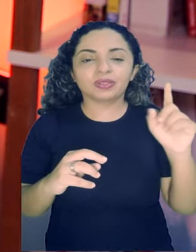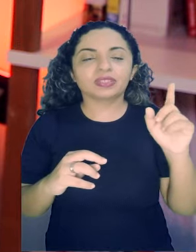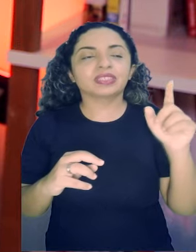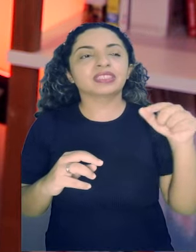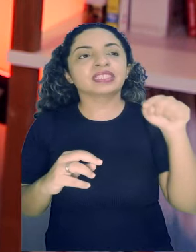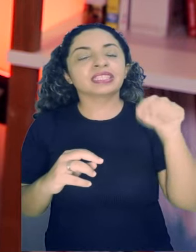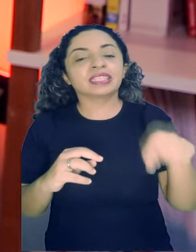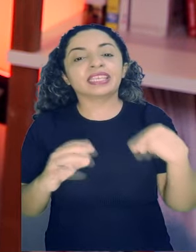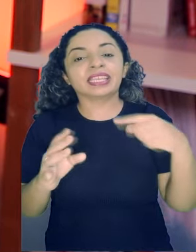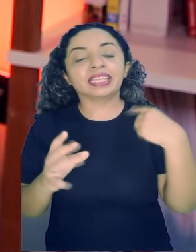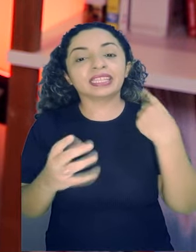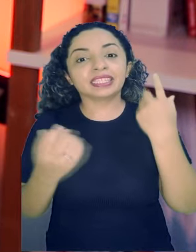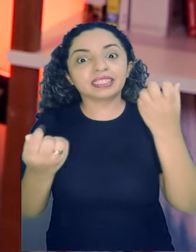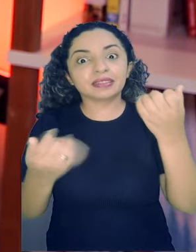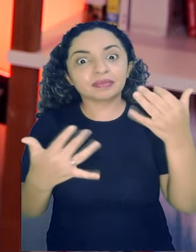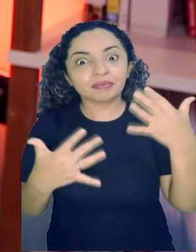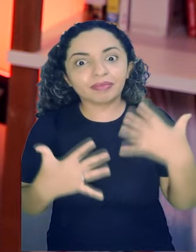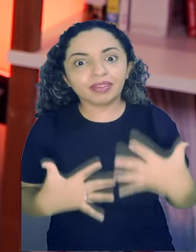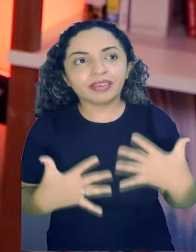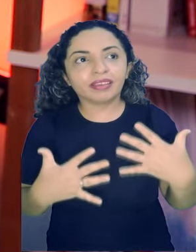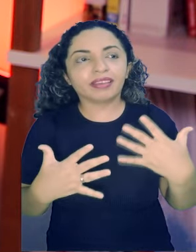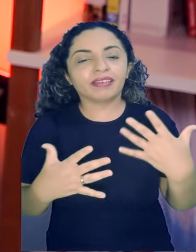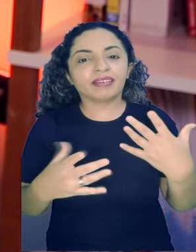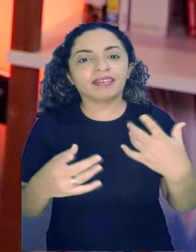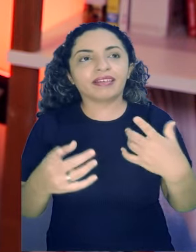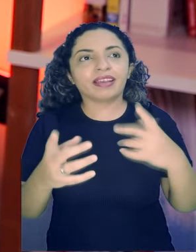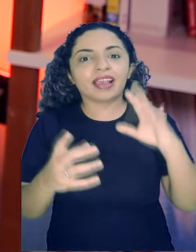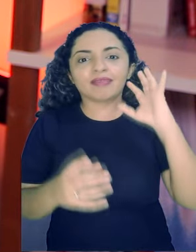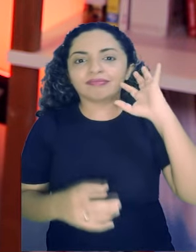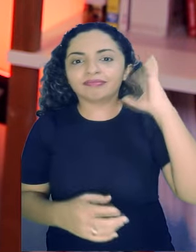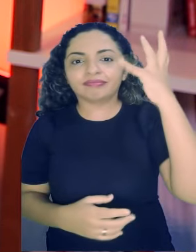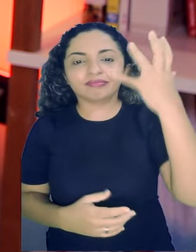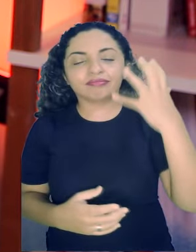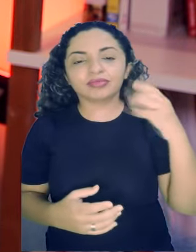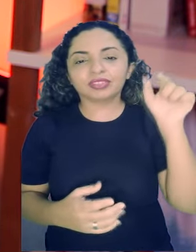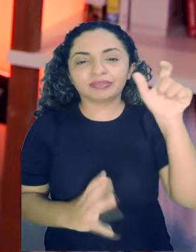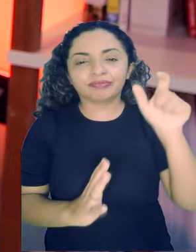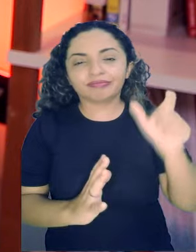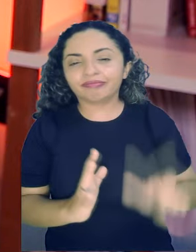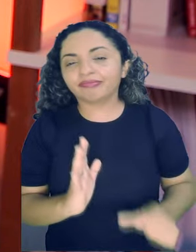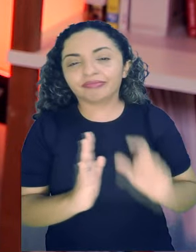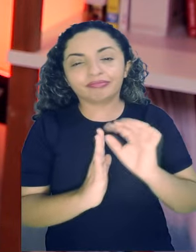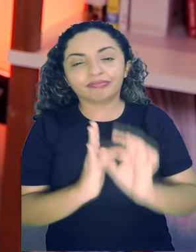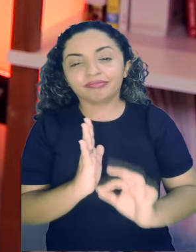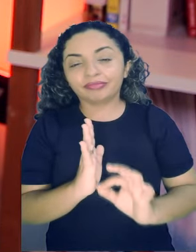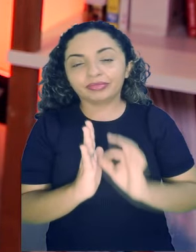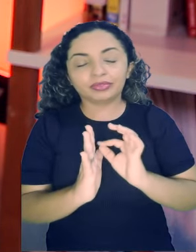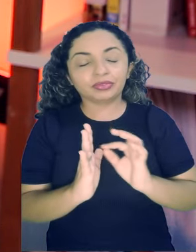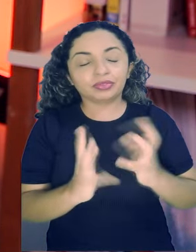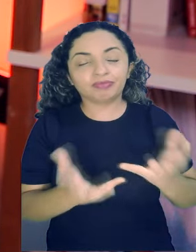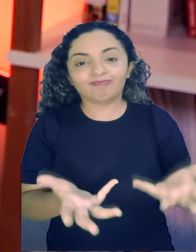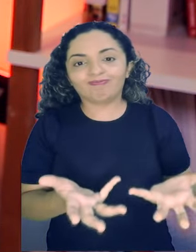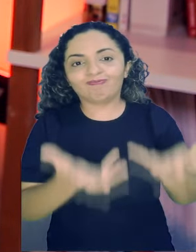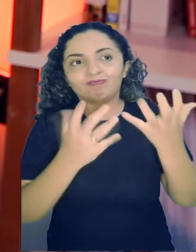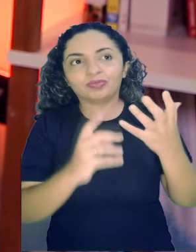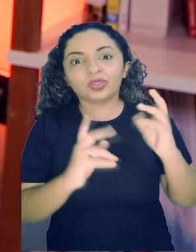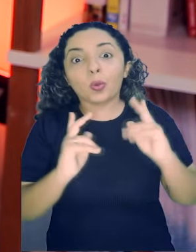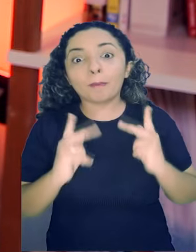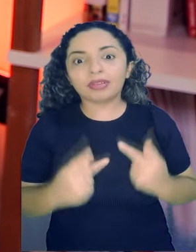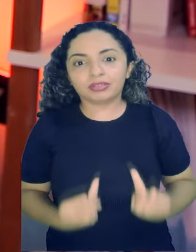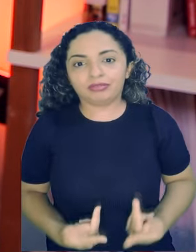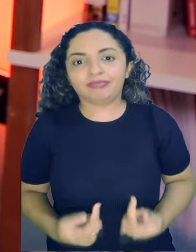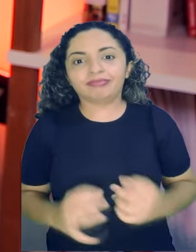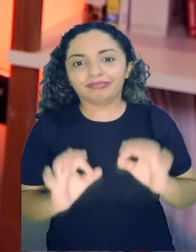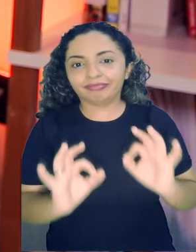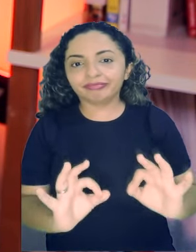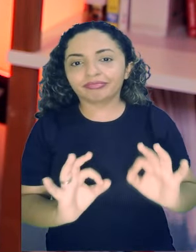israelense, judeu-israelense. Cara excepcional mesmo, um grande escritor mesmo, um humanista. E que aqui ele